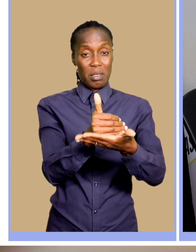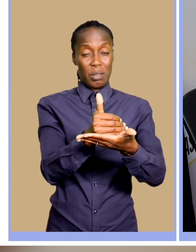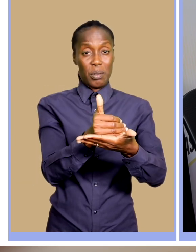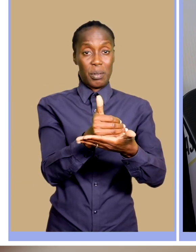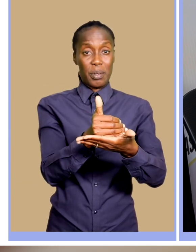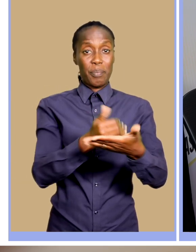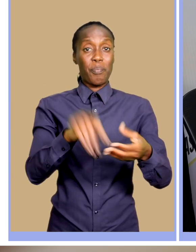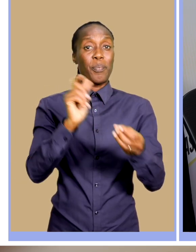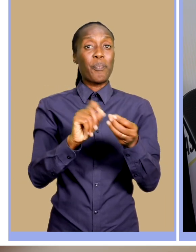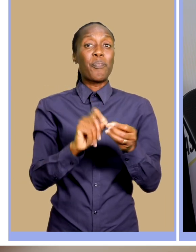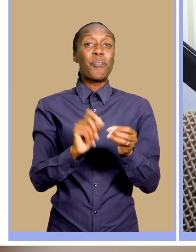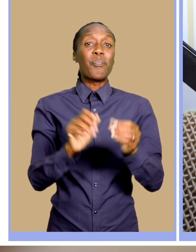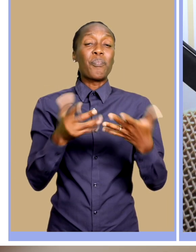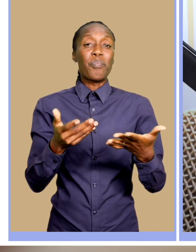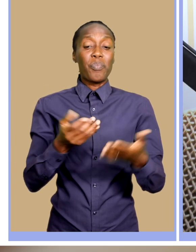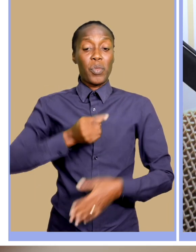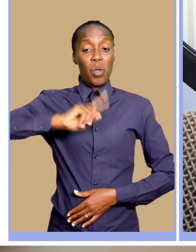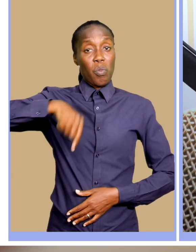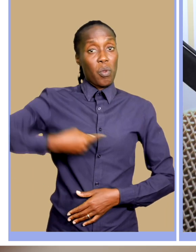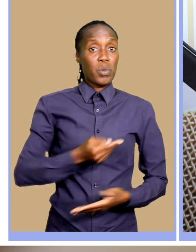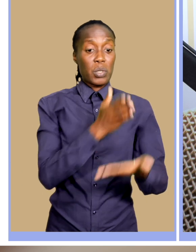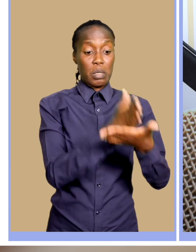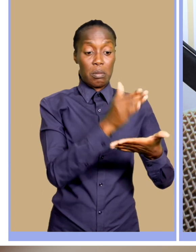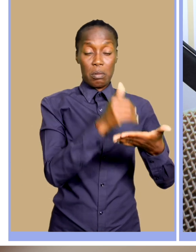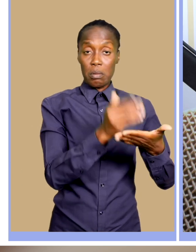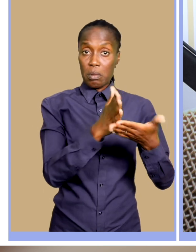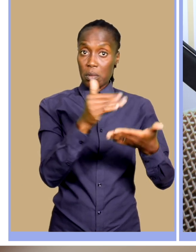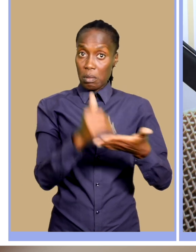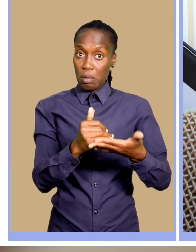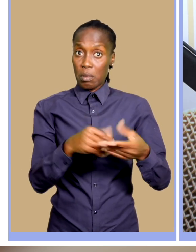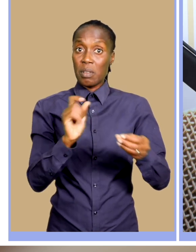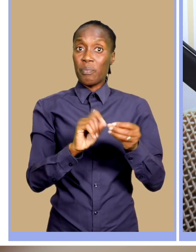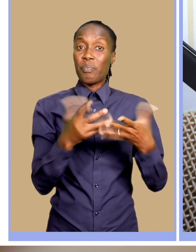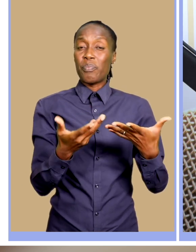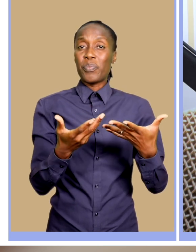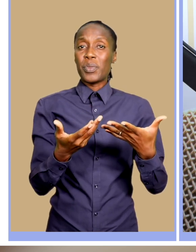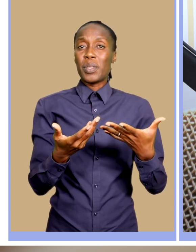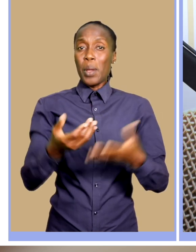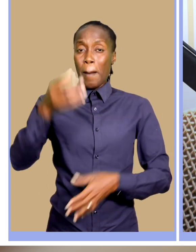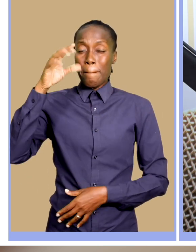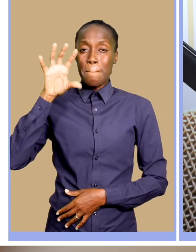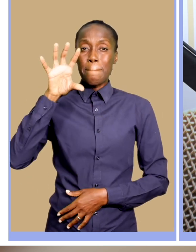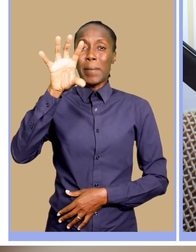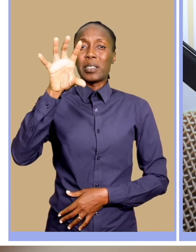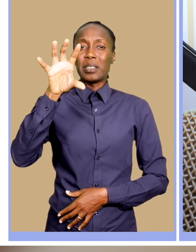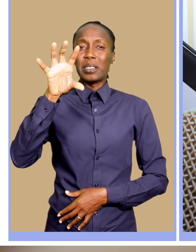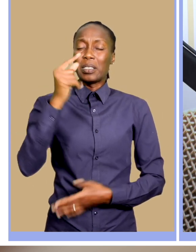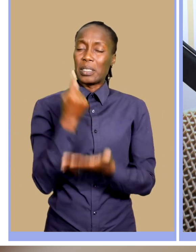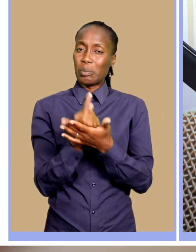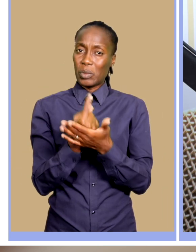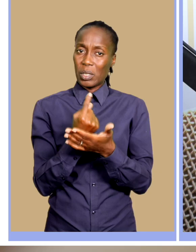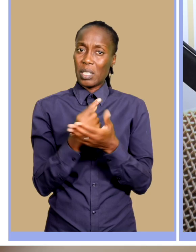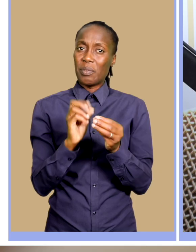nosso, mas o país precisa olhar um pouco mais, e isto me parece um grande